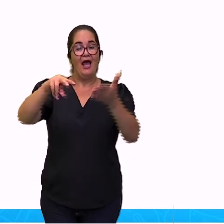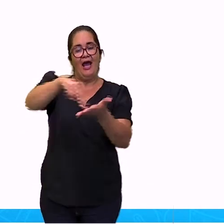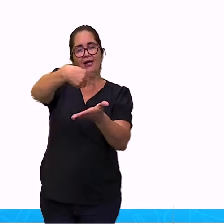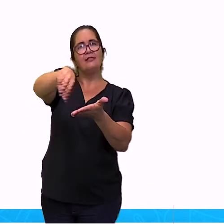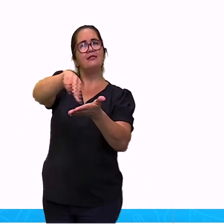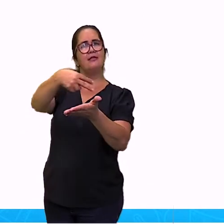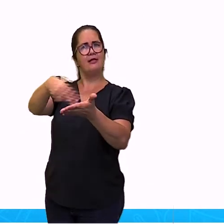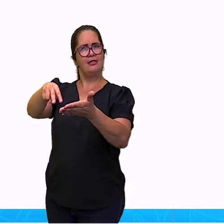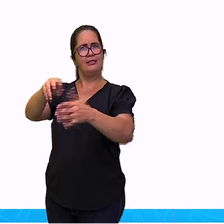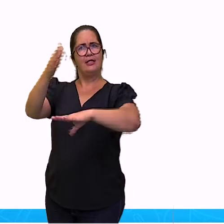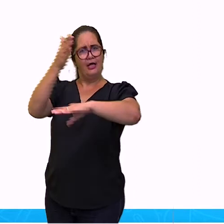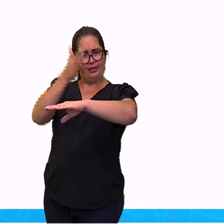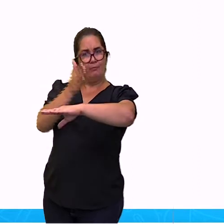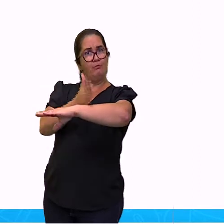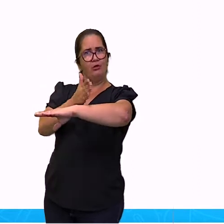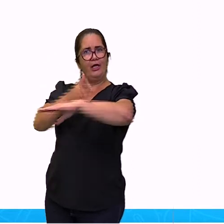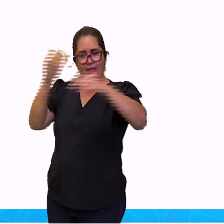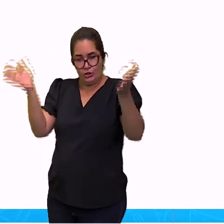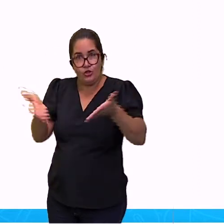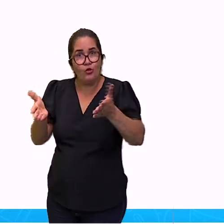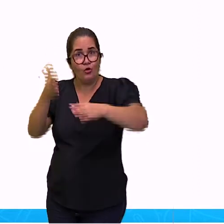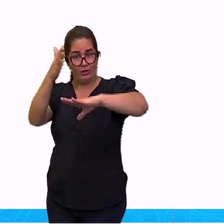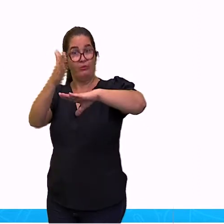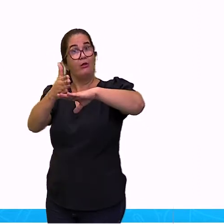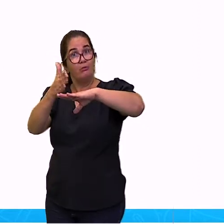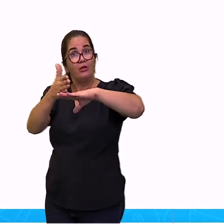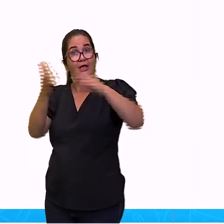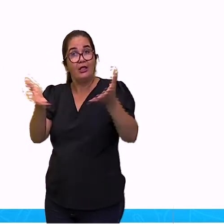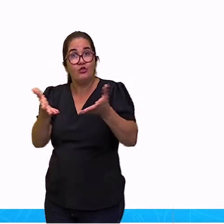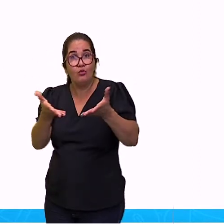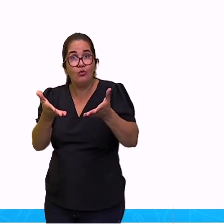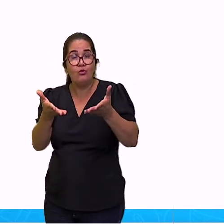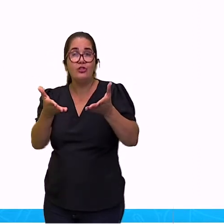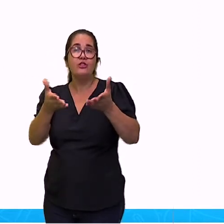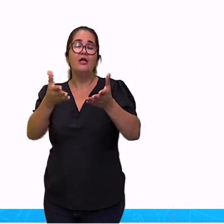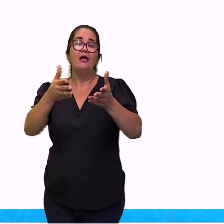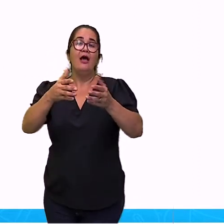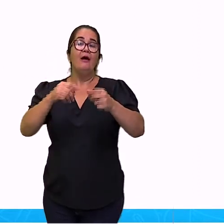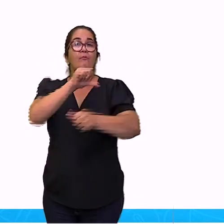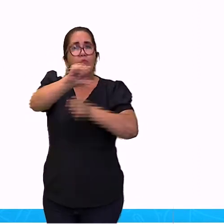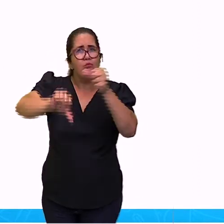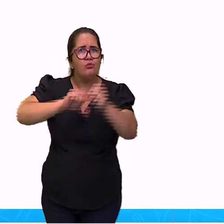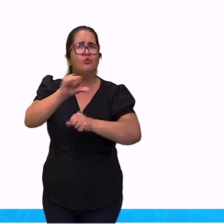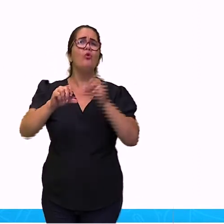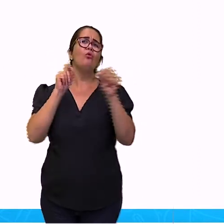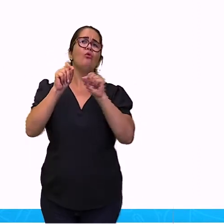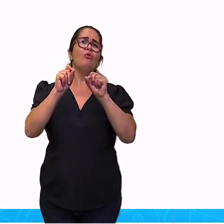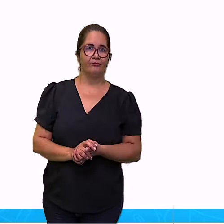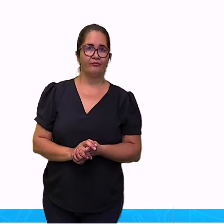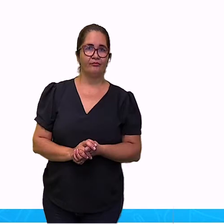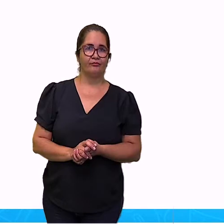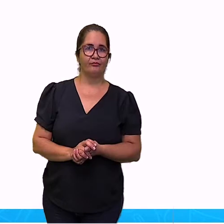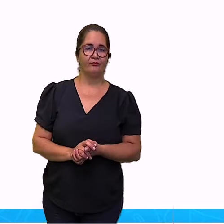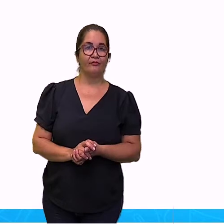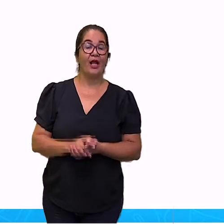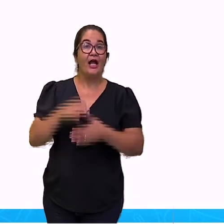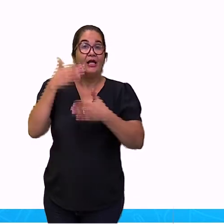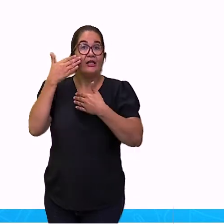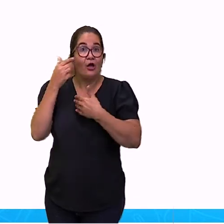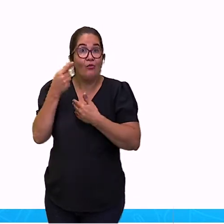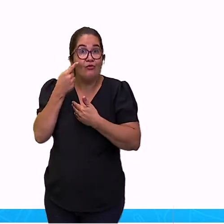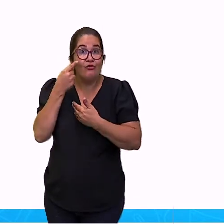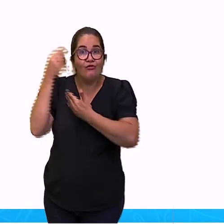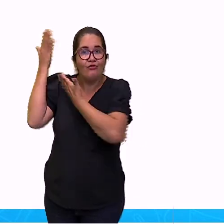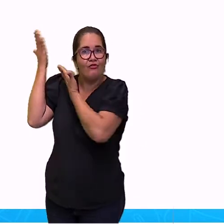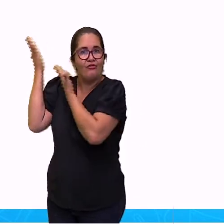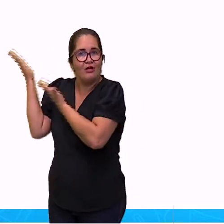isso chocou a sociedade da época, né? Teve uma revolução não só na dança, mas nas vestimentas também. E aqui nós